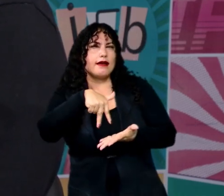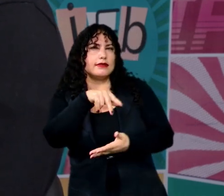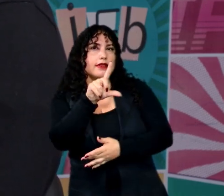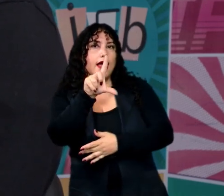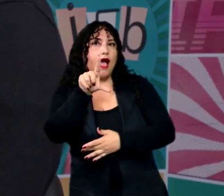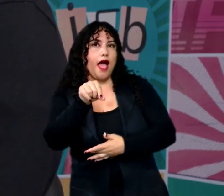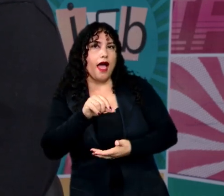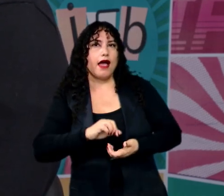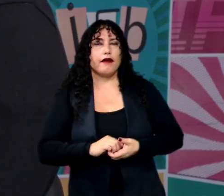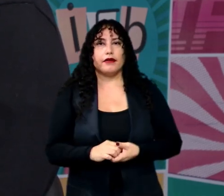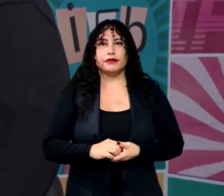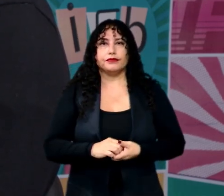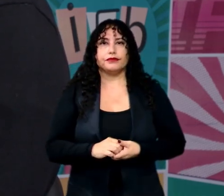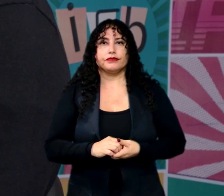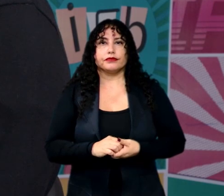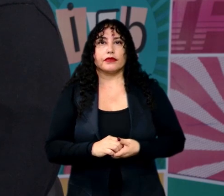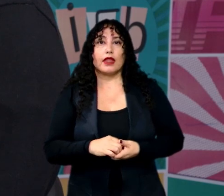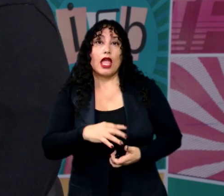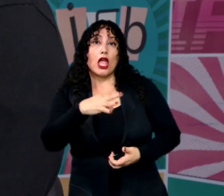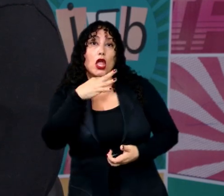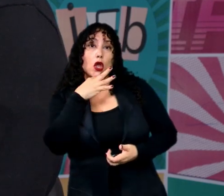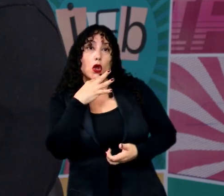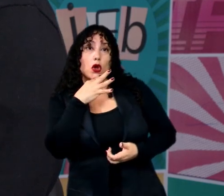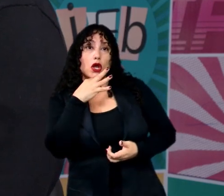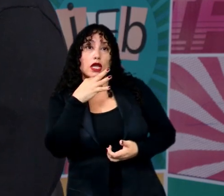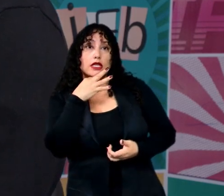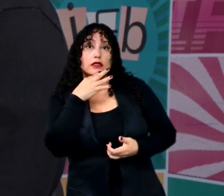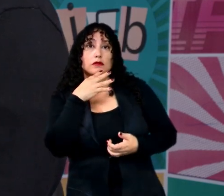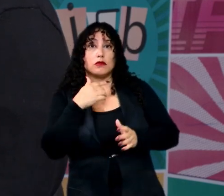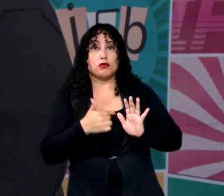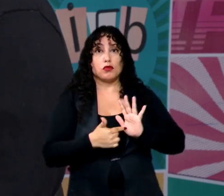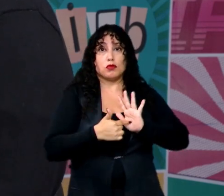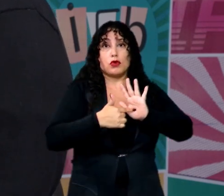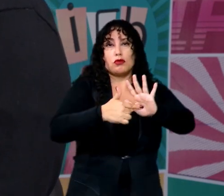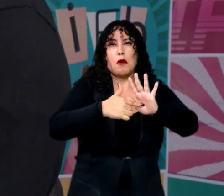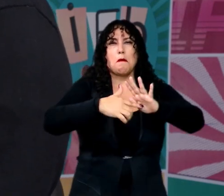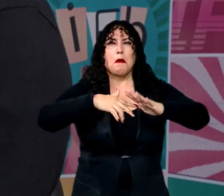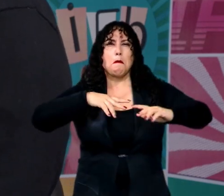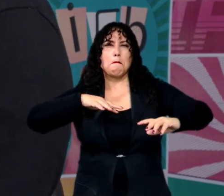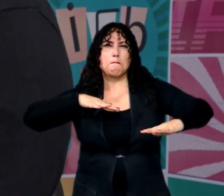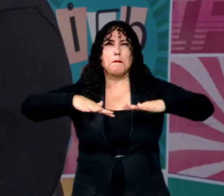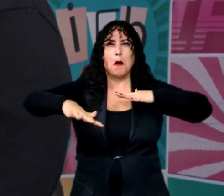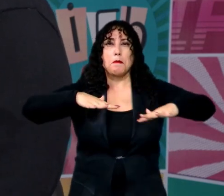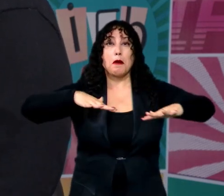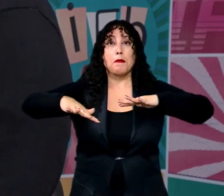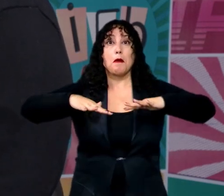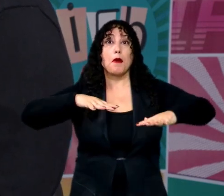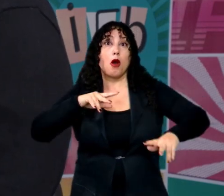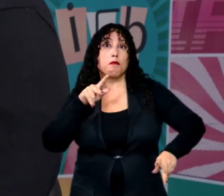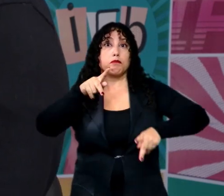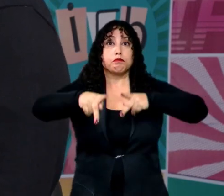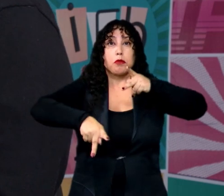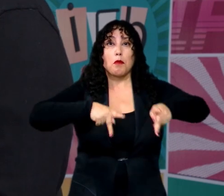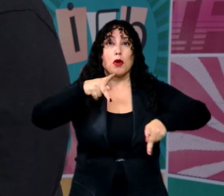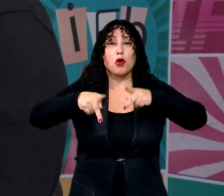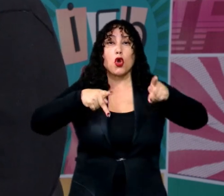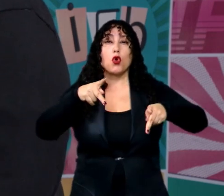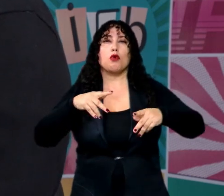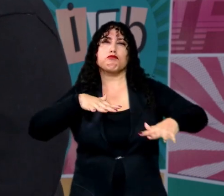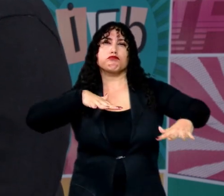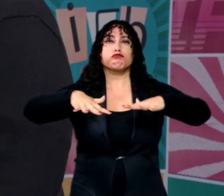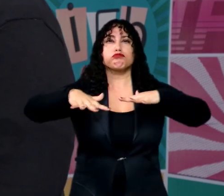é reconhecida e conhecida pelas manifestações populares, né, as manifestações